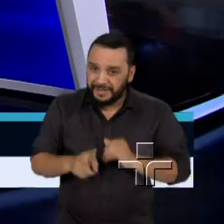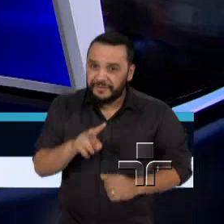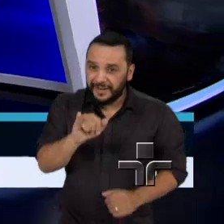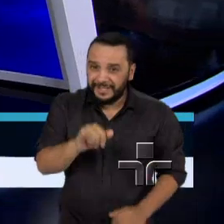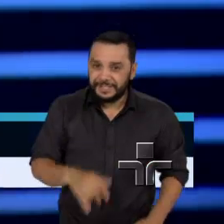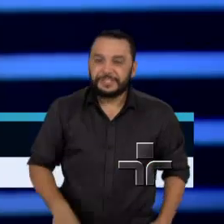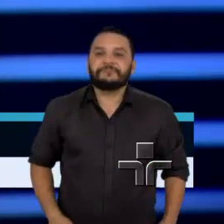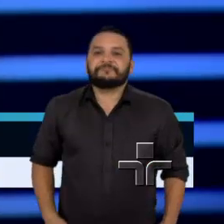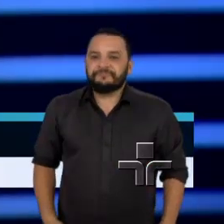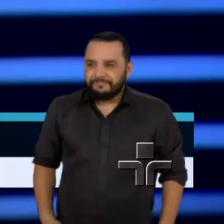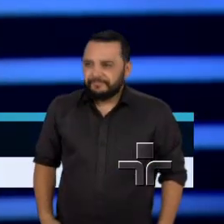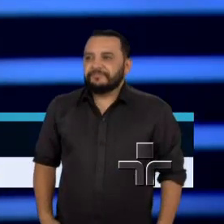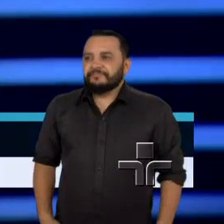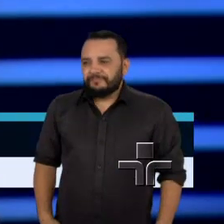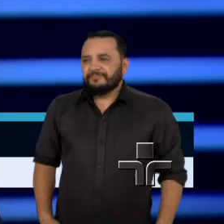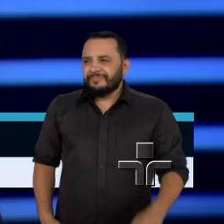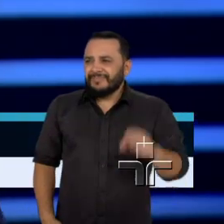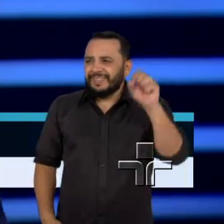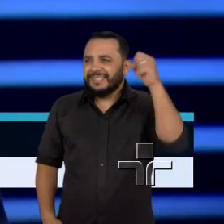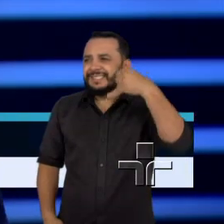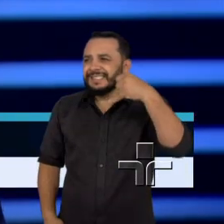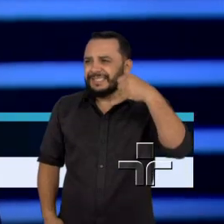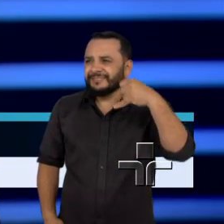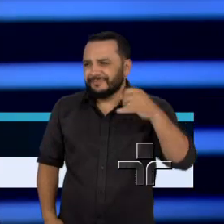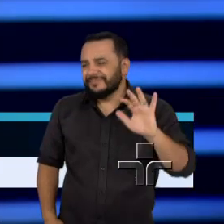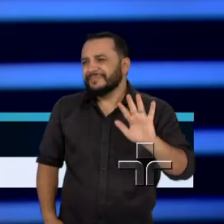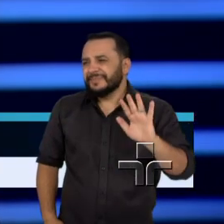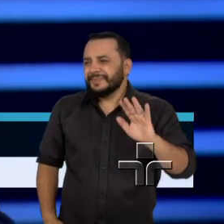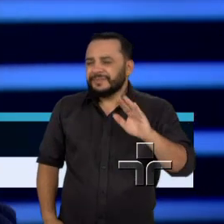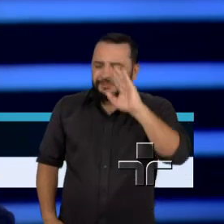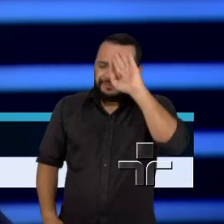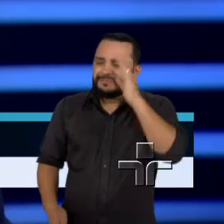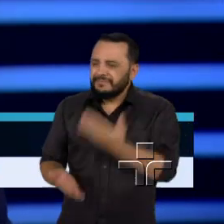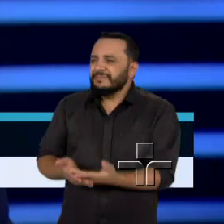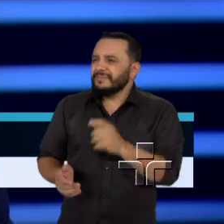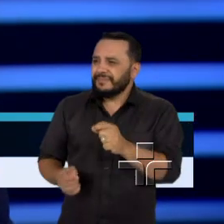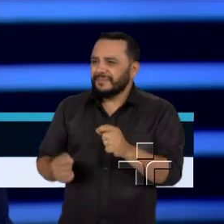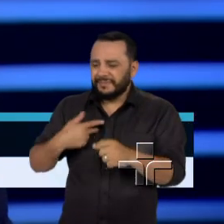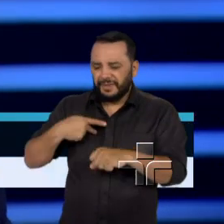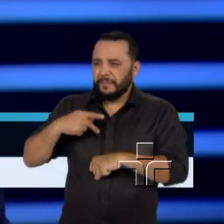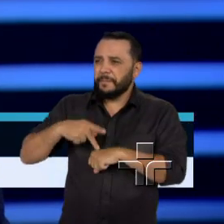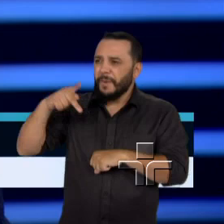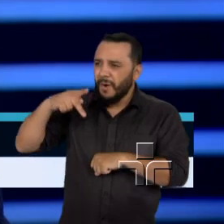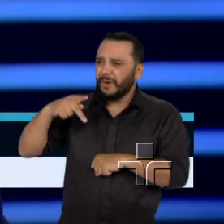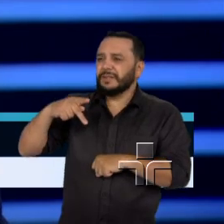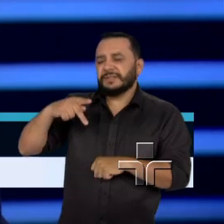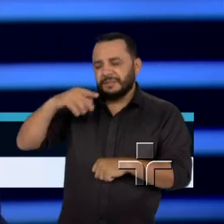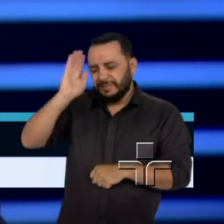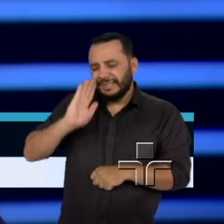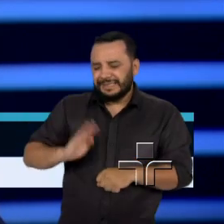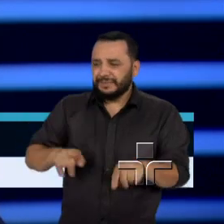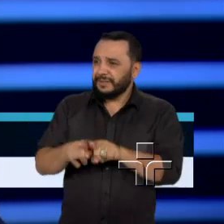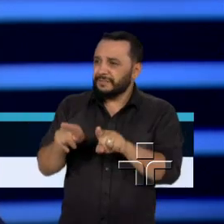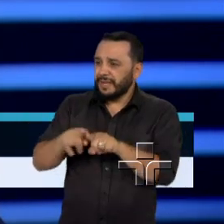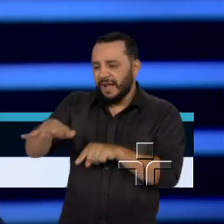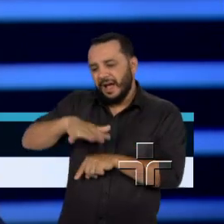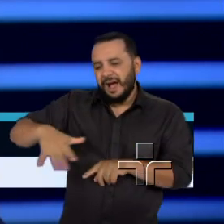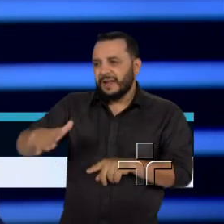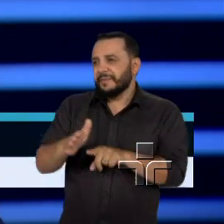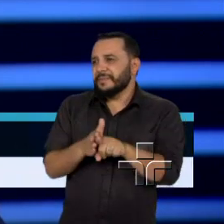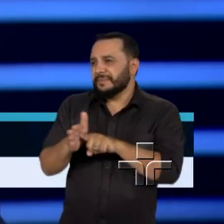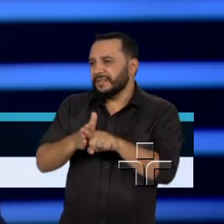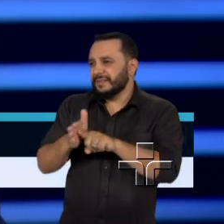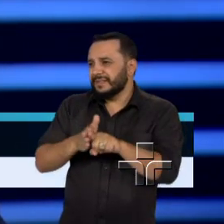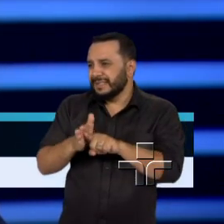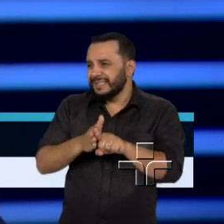nenhuma. Eu acho que a gente tem... o sistema de pós-graduação do Brasil e pesquisa, ele é considerado um